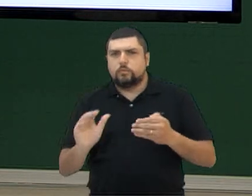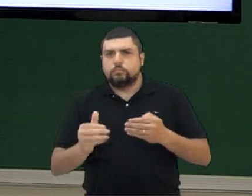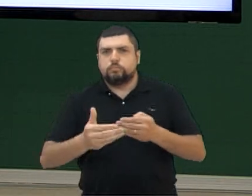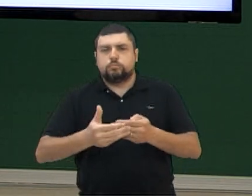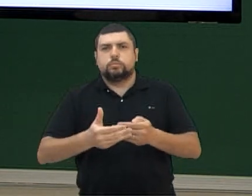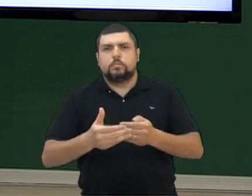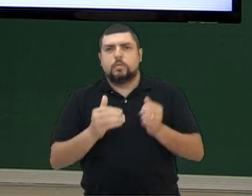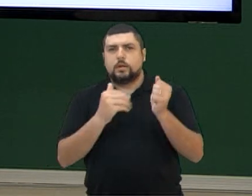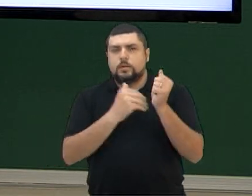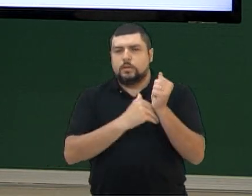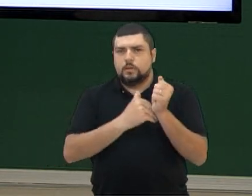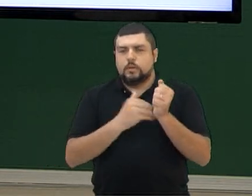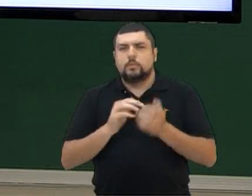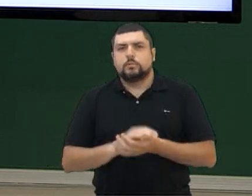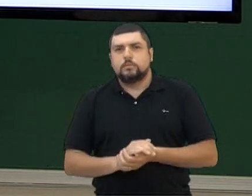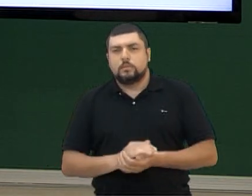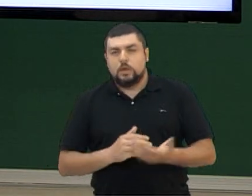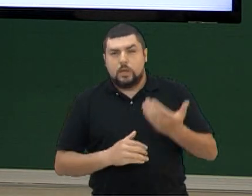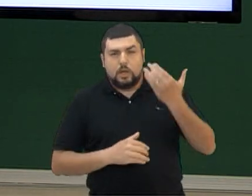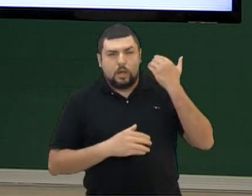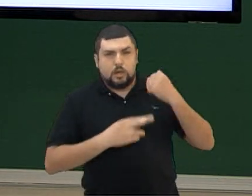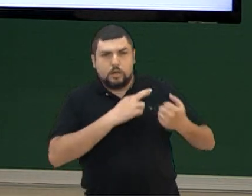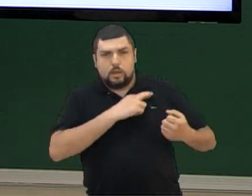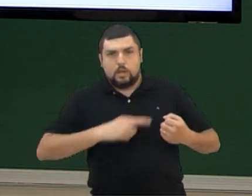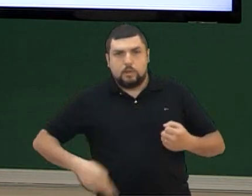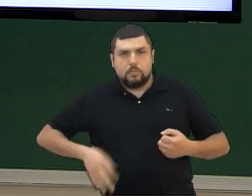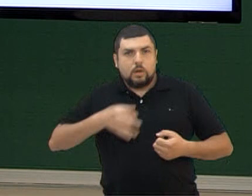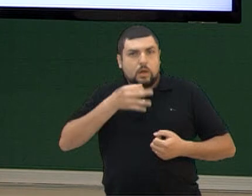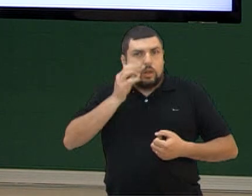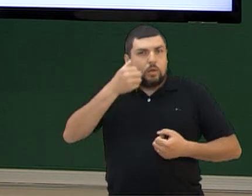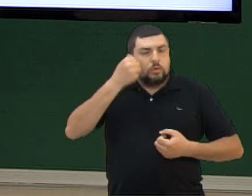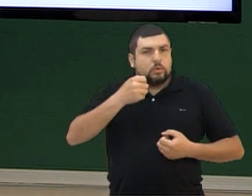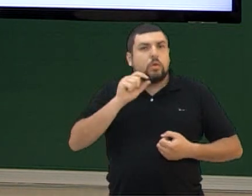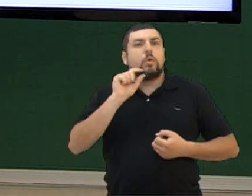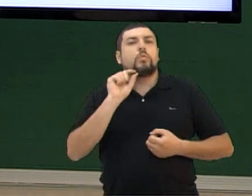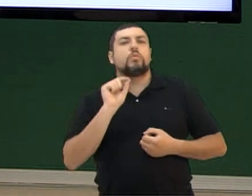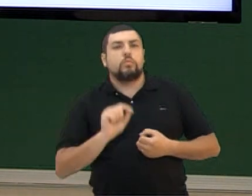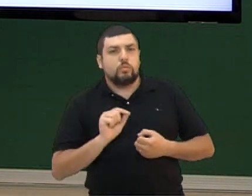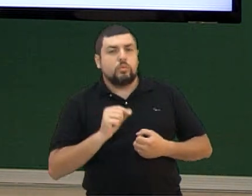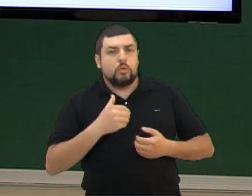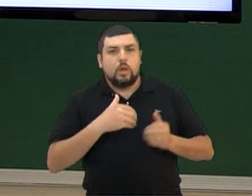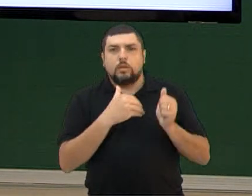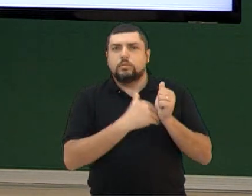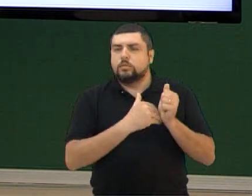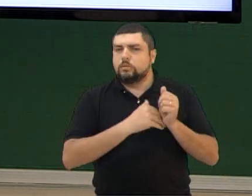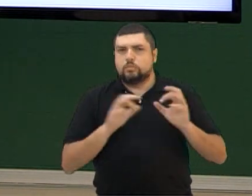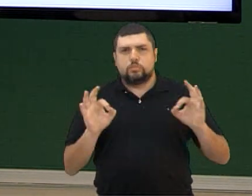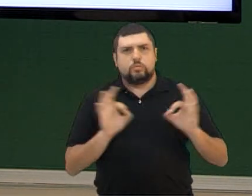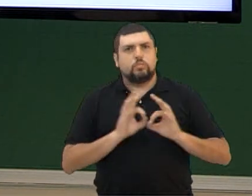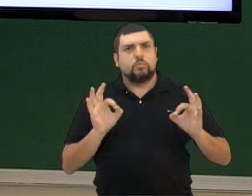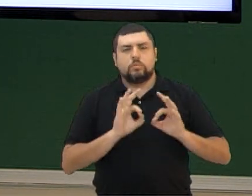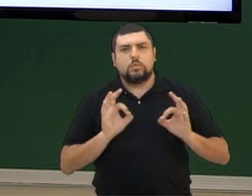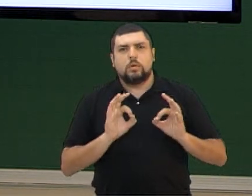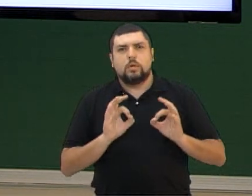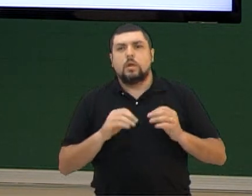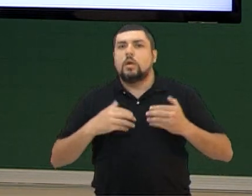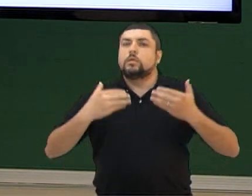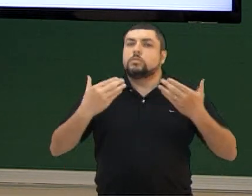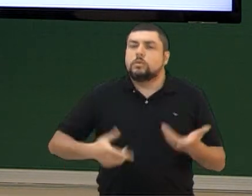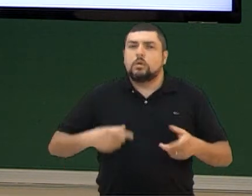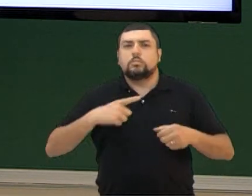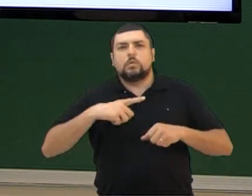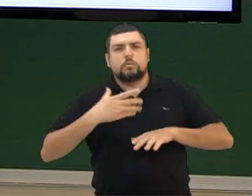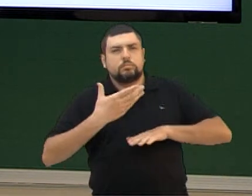lá na República do Café com Leite, o voto ele não era secreto. Por isso é que haviam aquelas constantes práticas